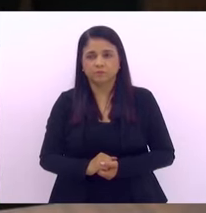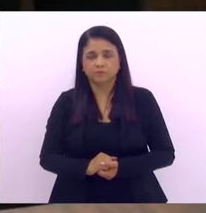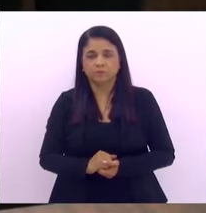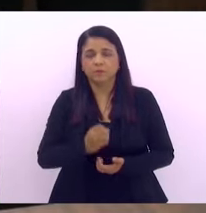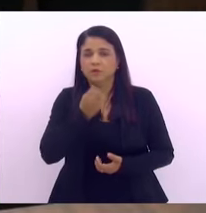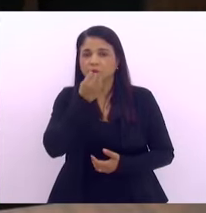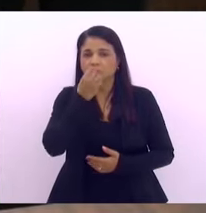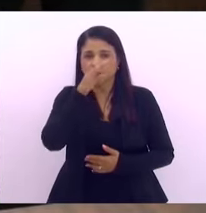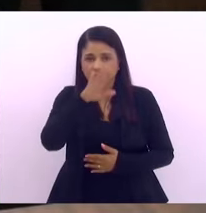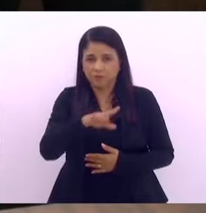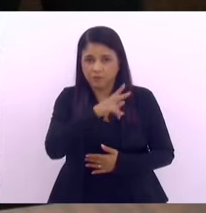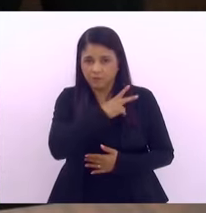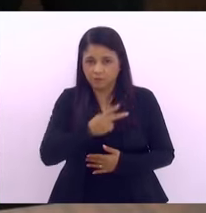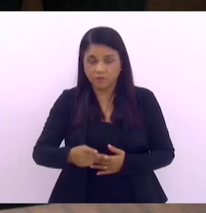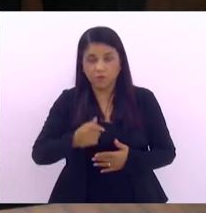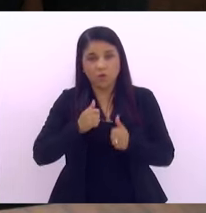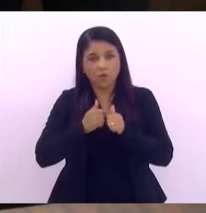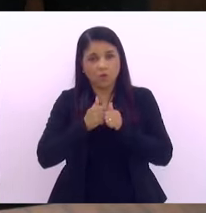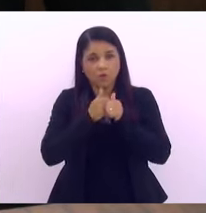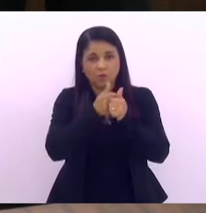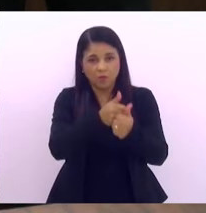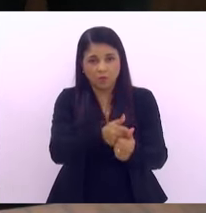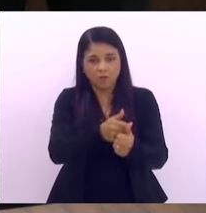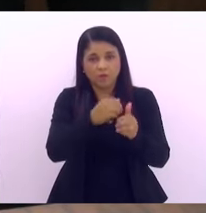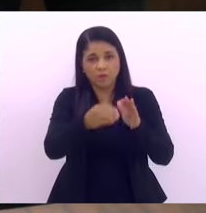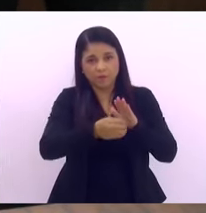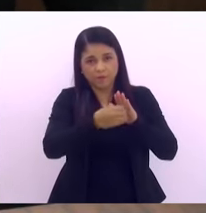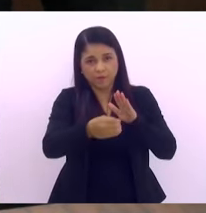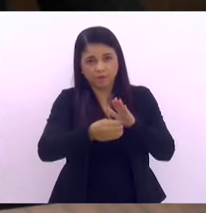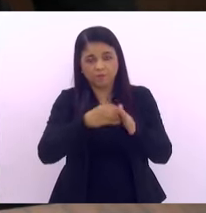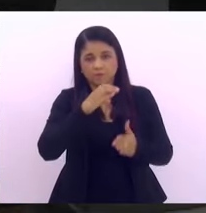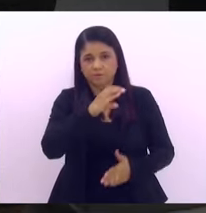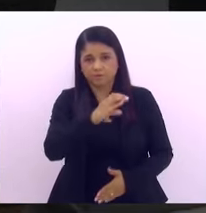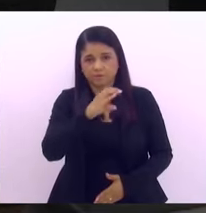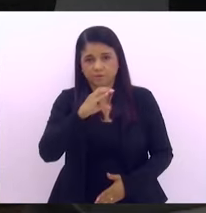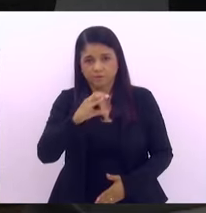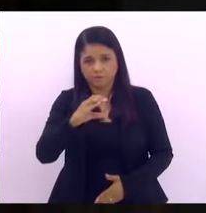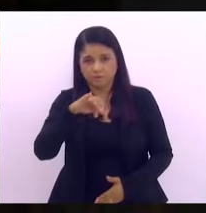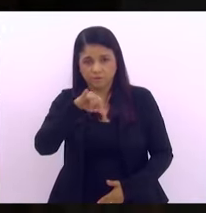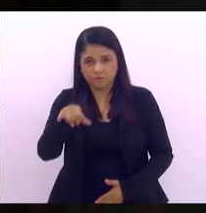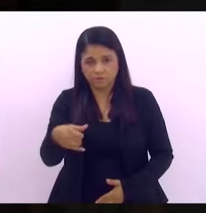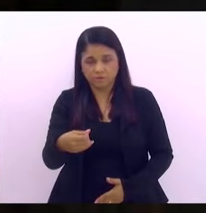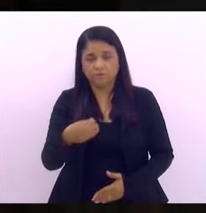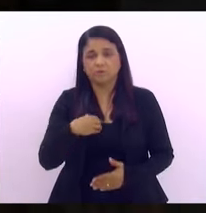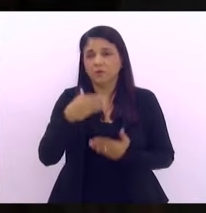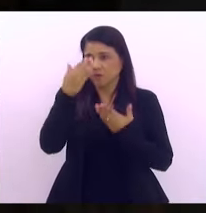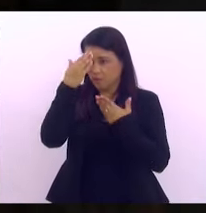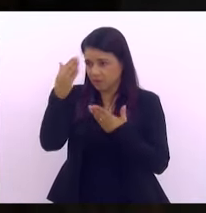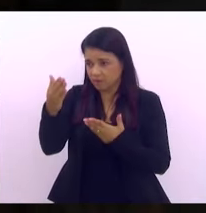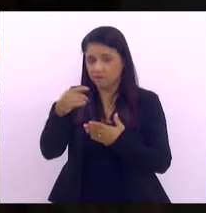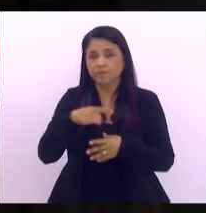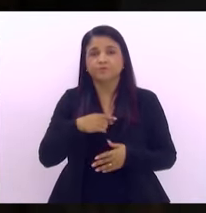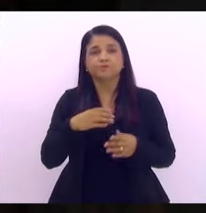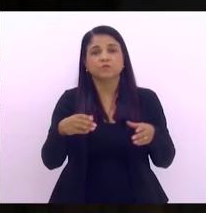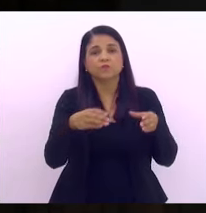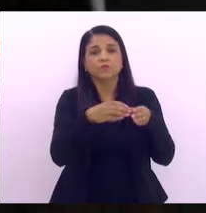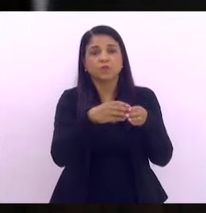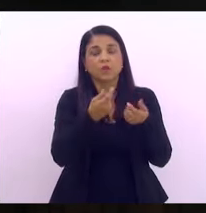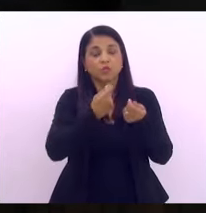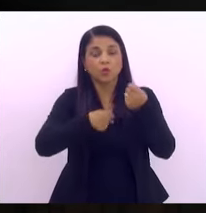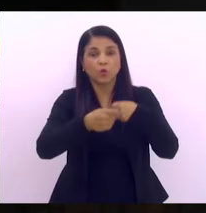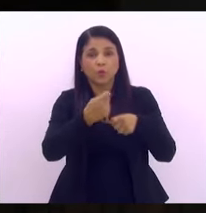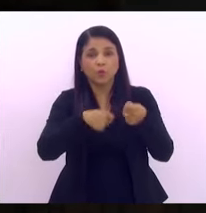Boa tarde, presidente. Vou acompanhar o parecer da CCJ. Muito obrigado, deputada. Pela Comissão de Economia, deputado